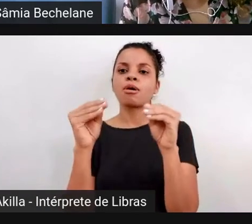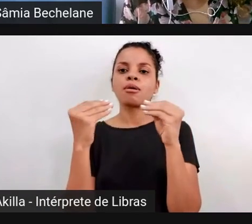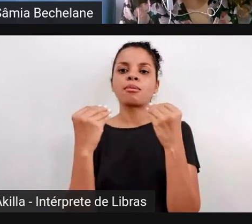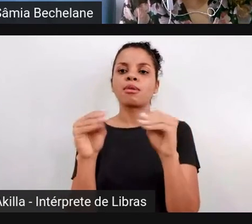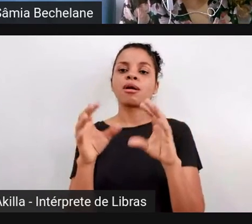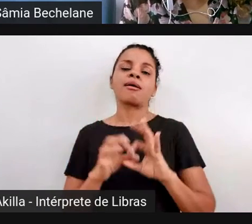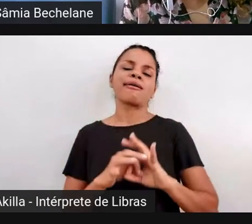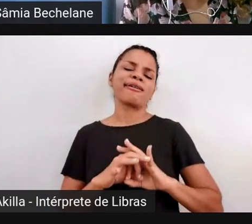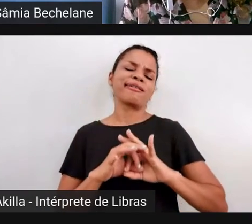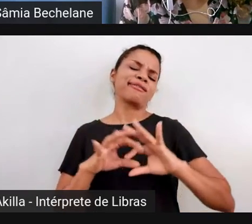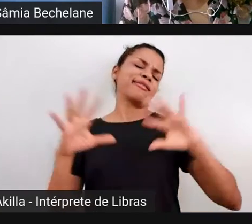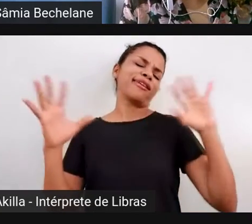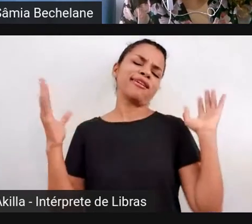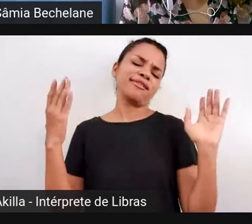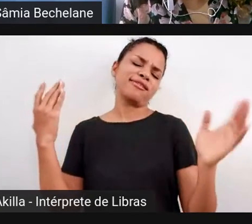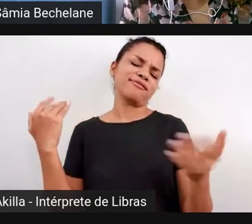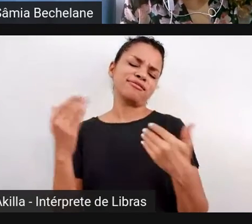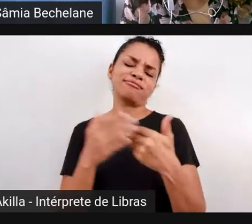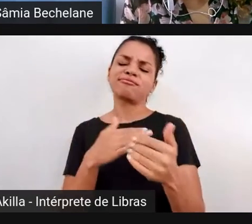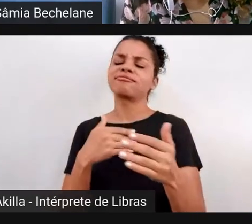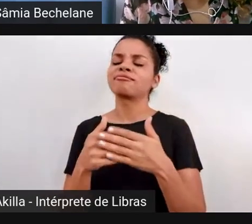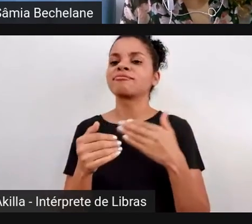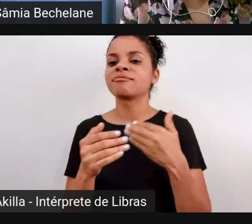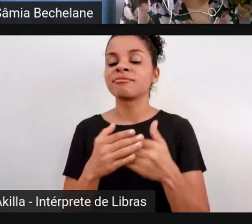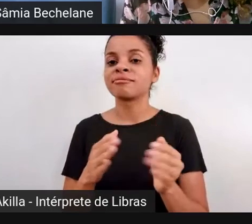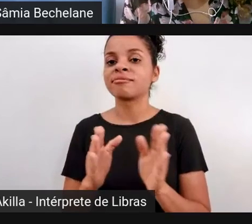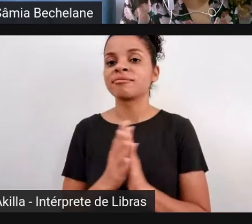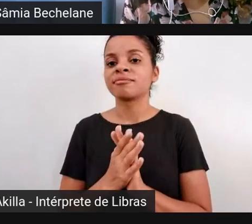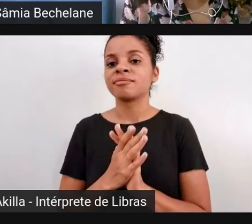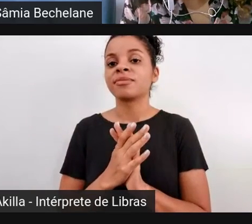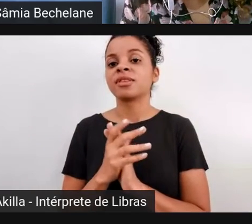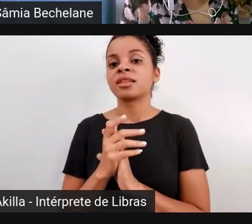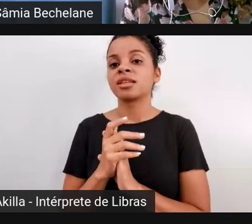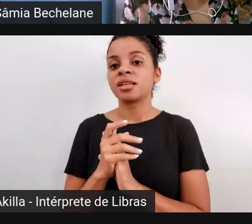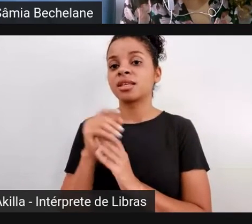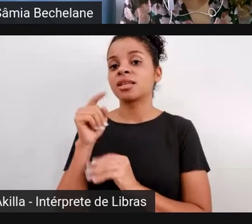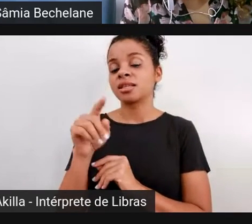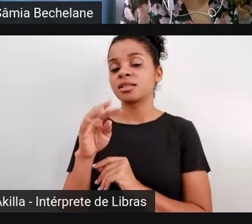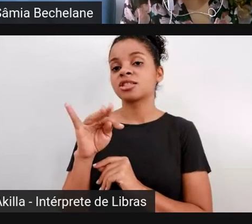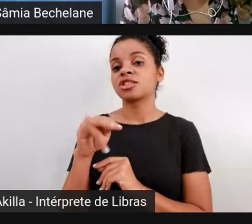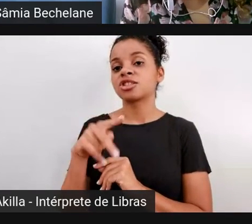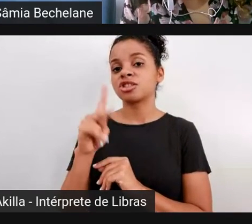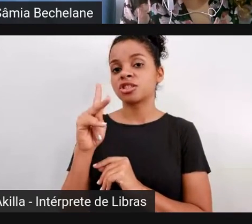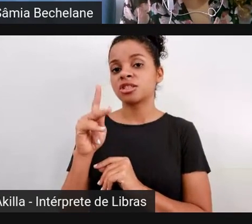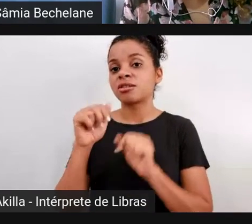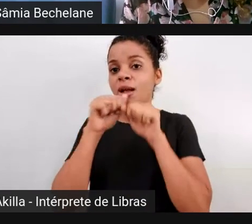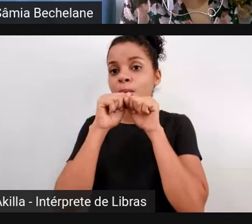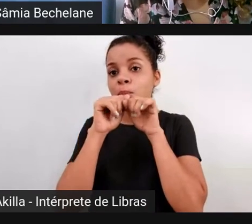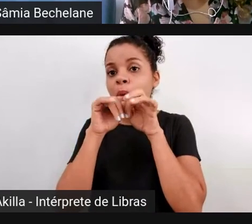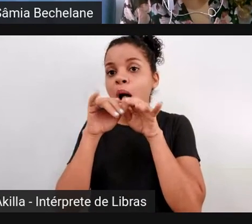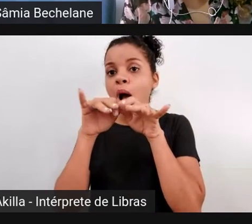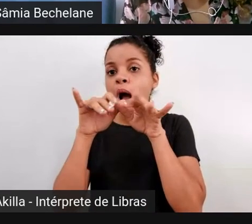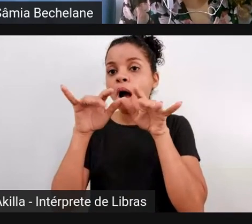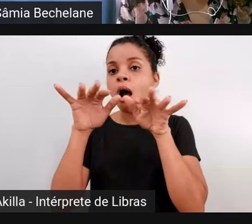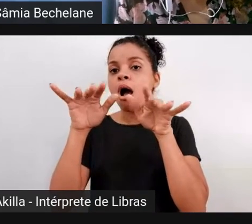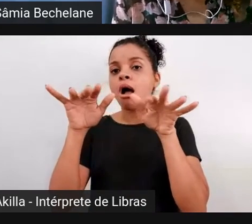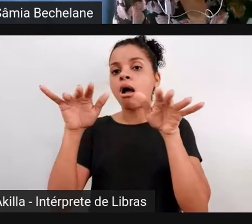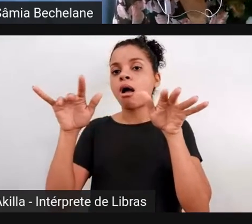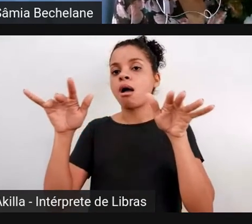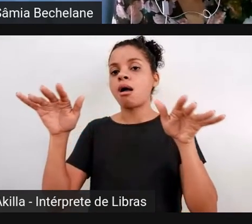mais amadora possível. E o poder viral dessa plataforma é muito, muito impressionante e a gente consegue aferir